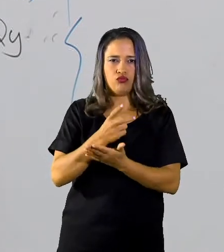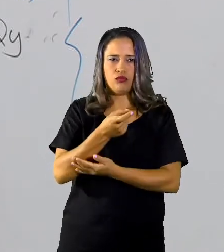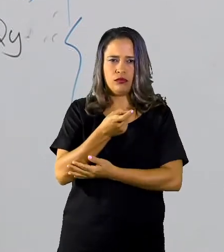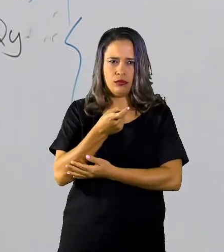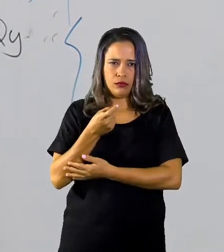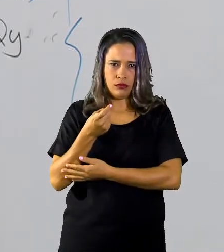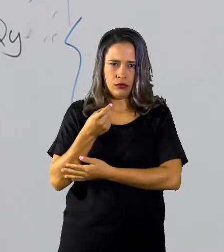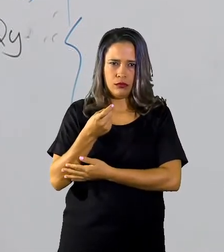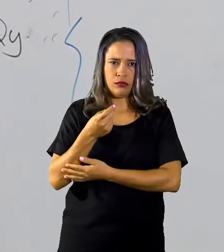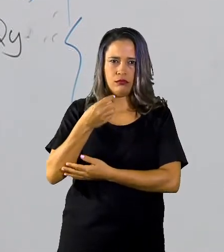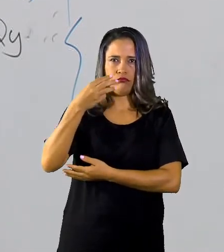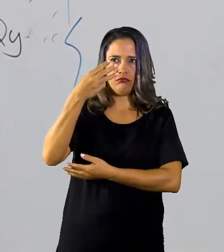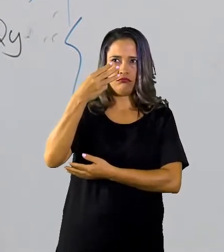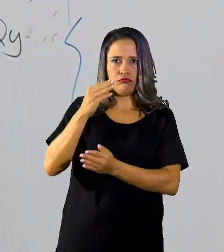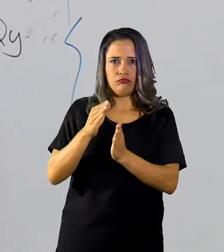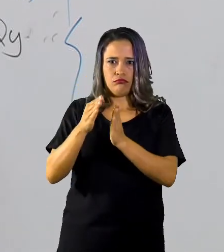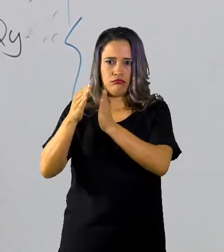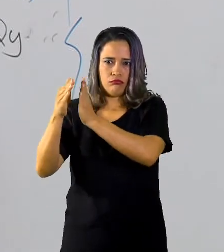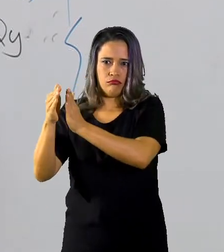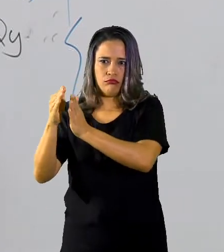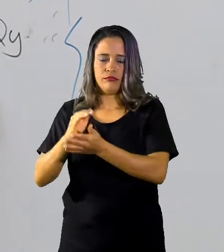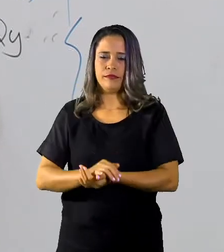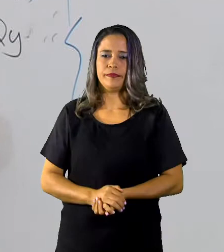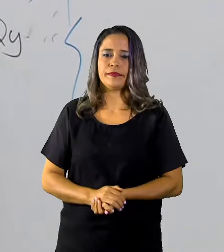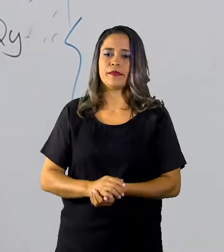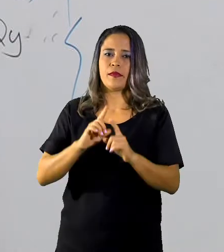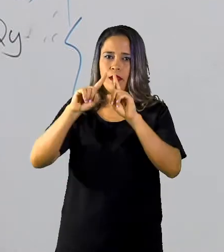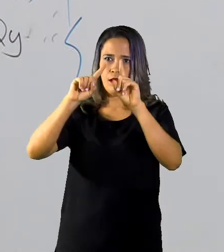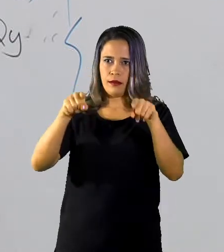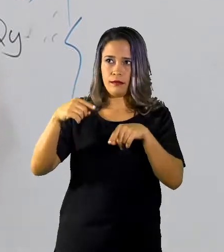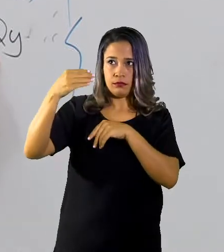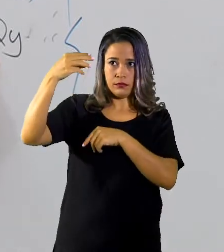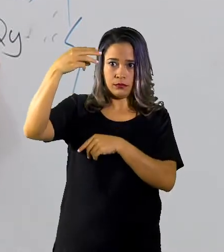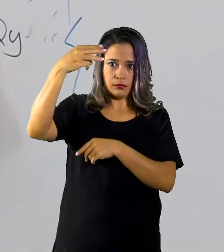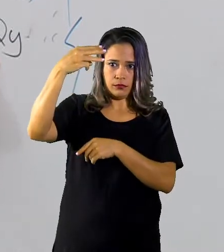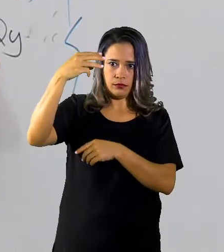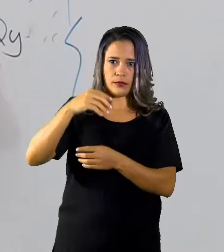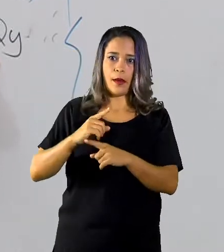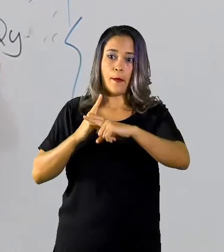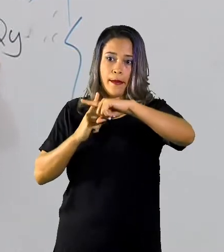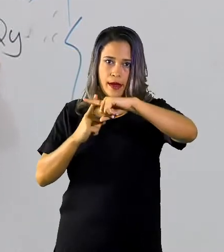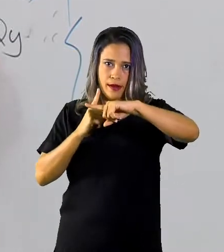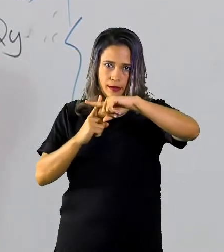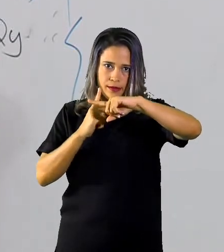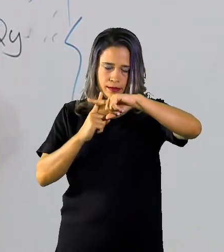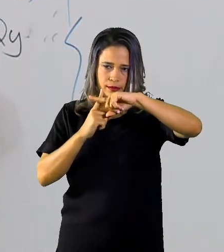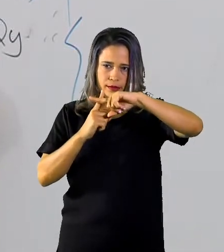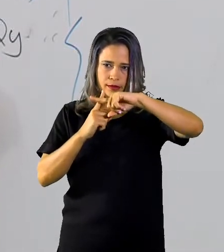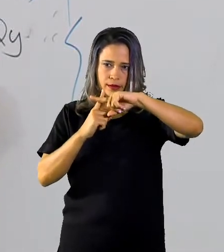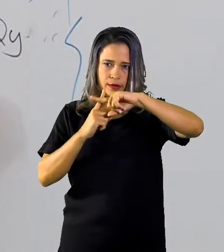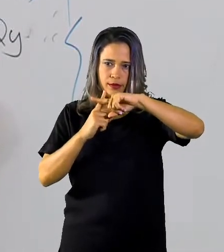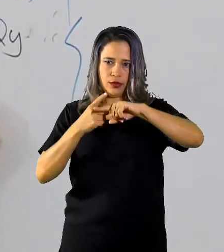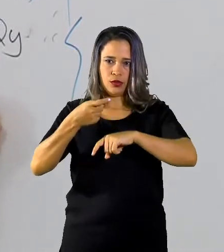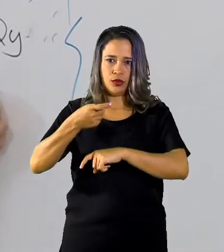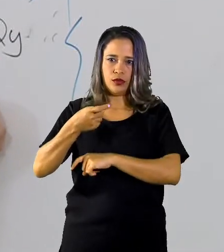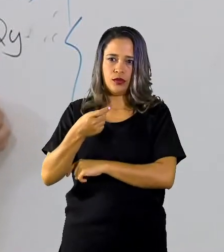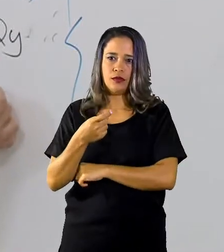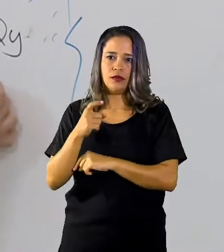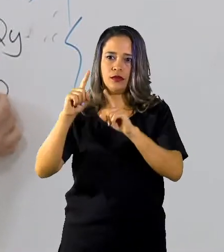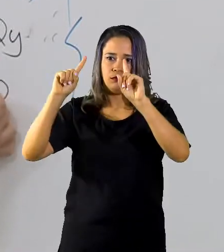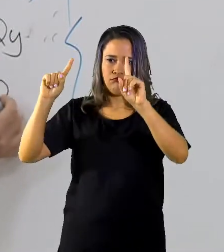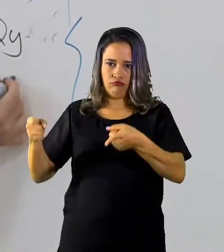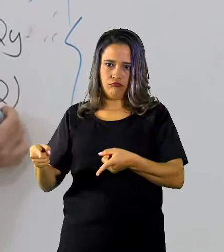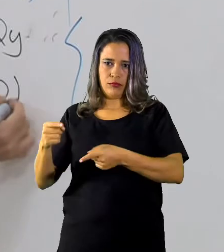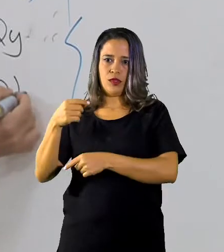aqui fora. Mais meus dois termos que possuem y. Então, vai ficar